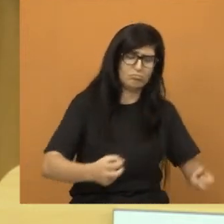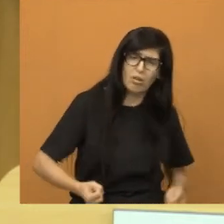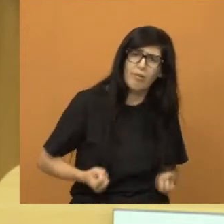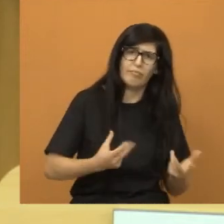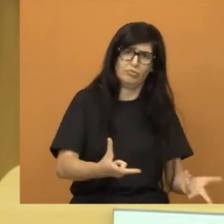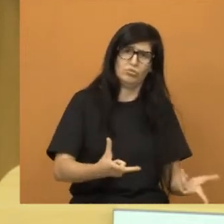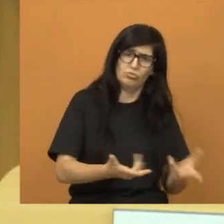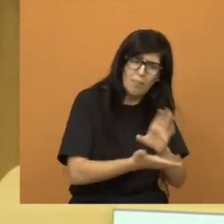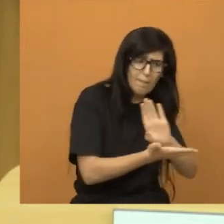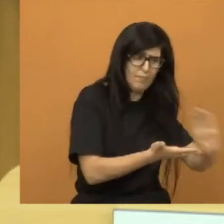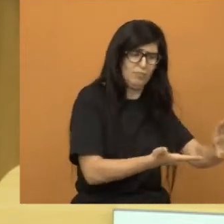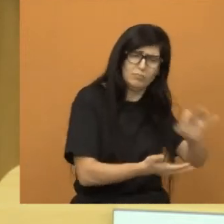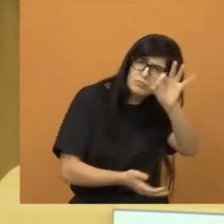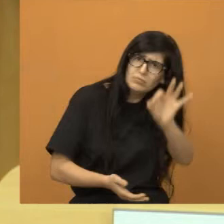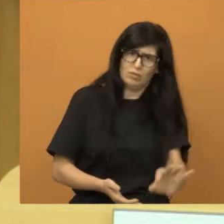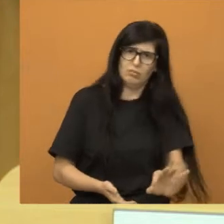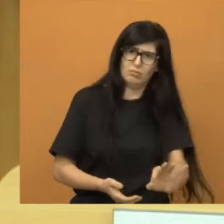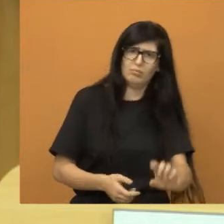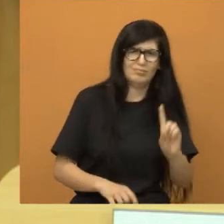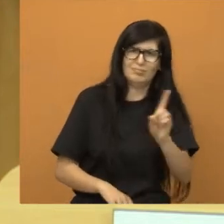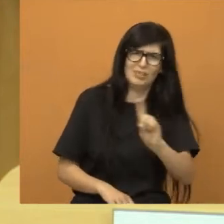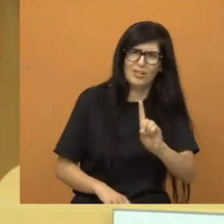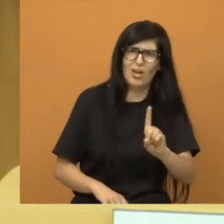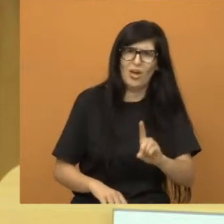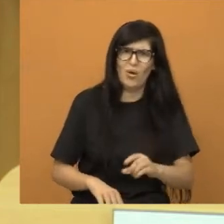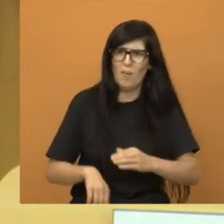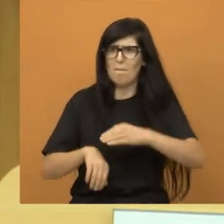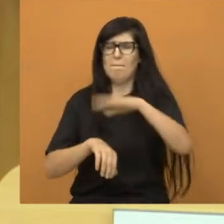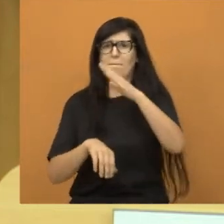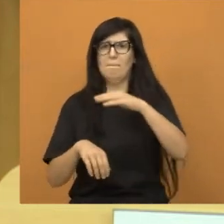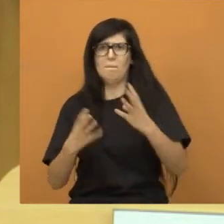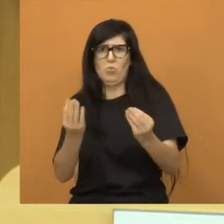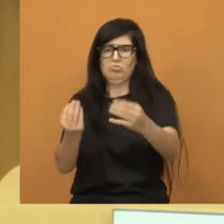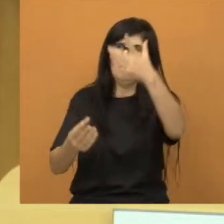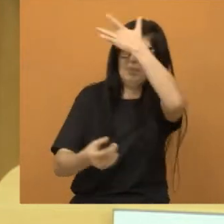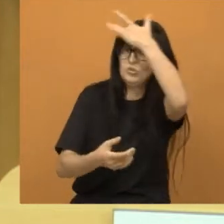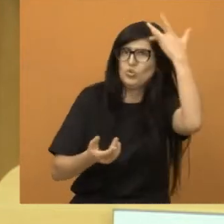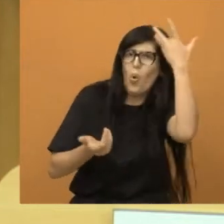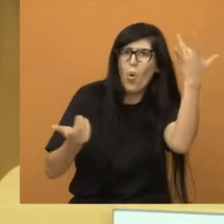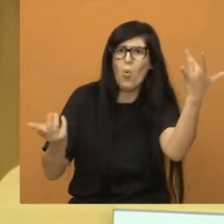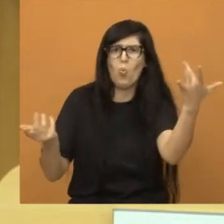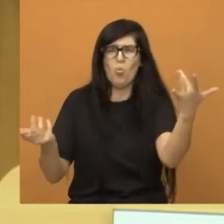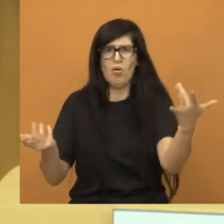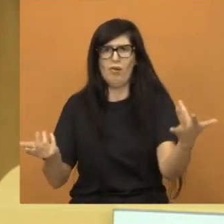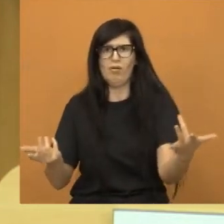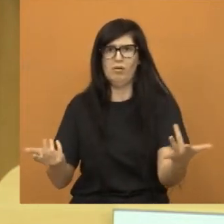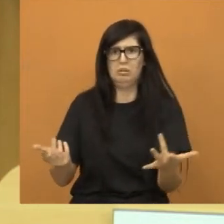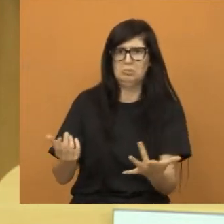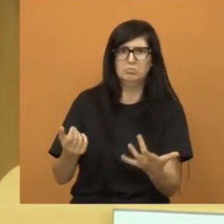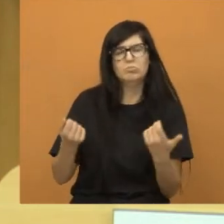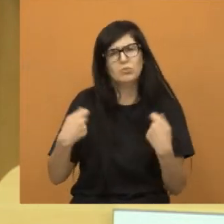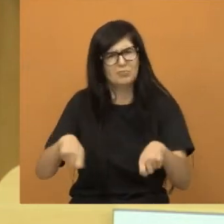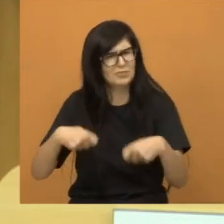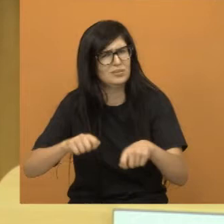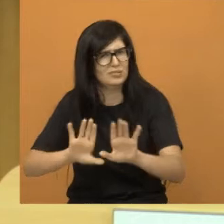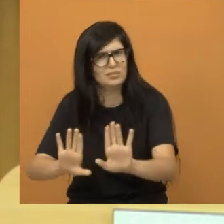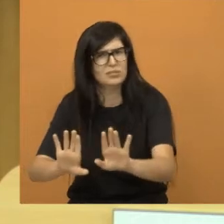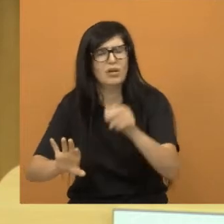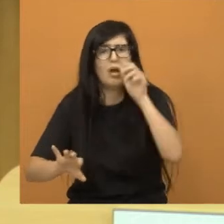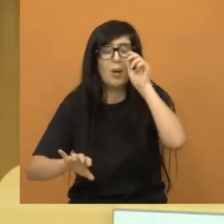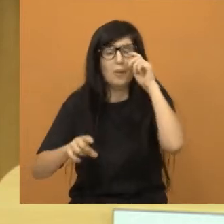para a gente aumentar a máquina administrativa, para a gente criar mais cargos. Isso porque o SAI já